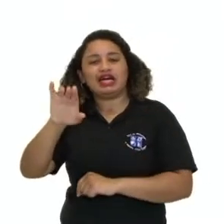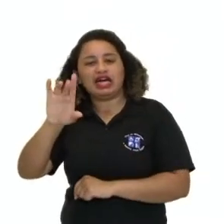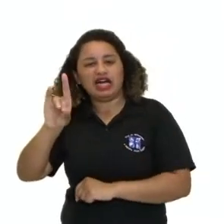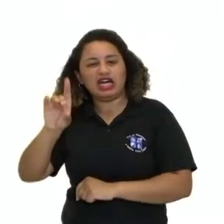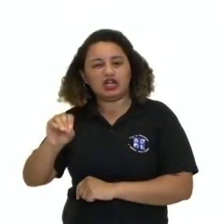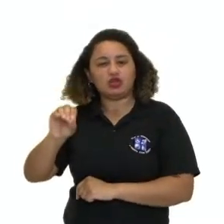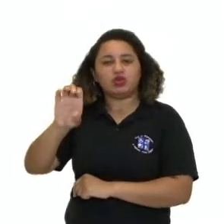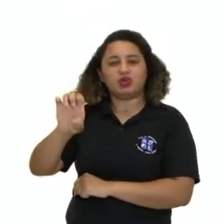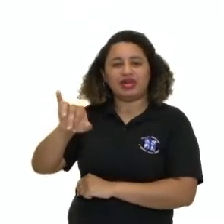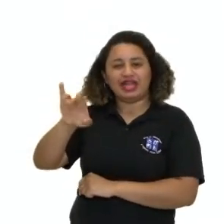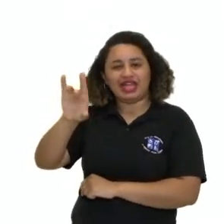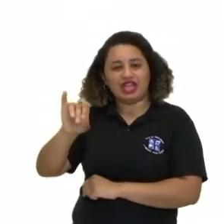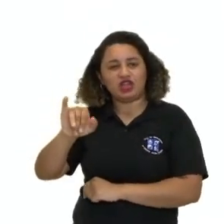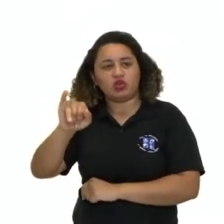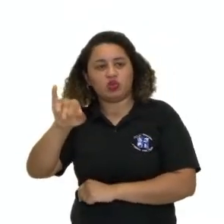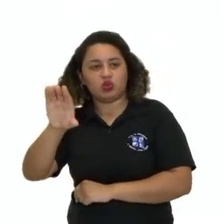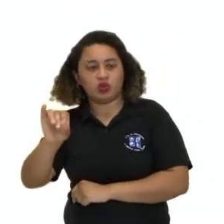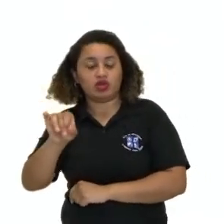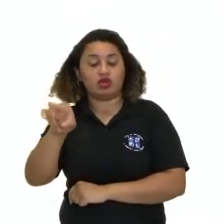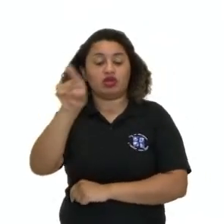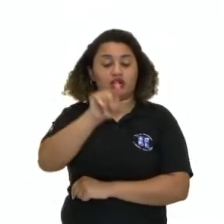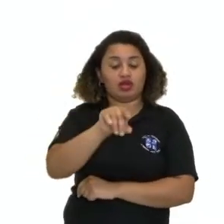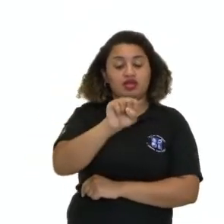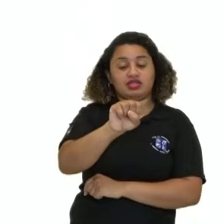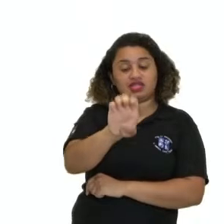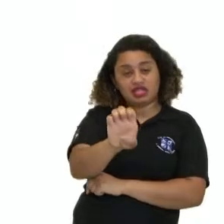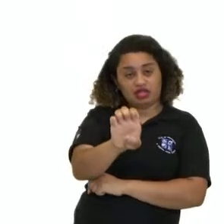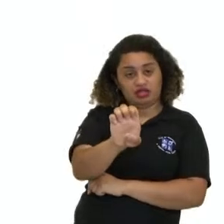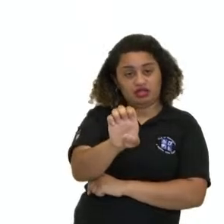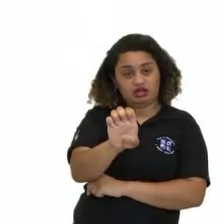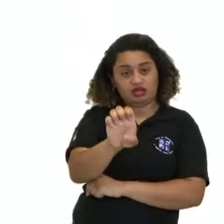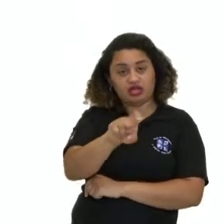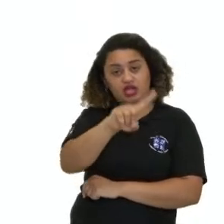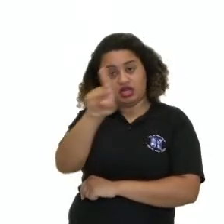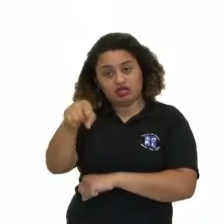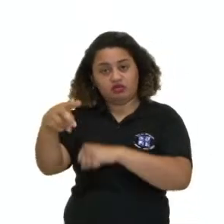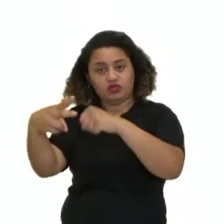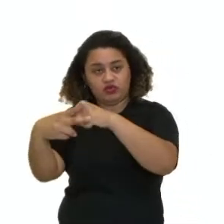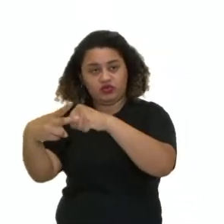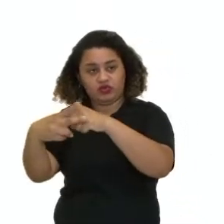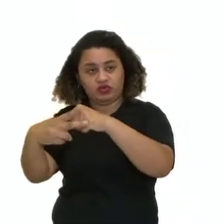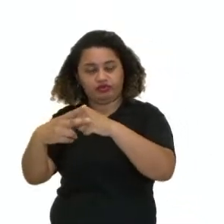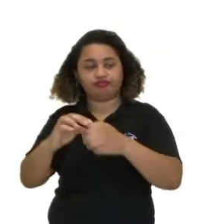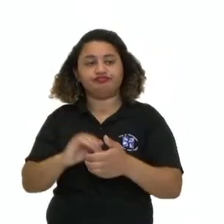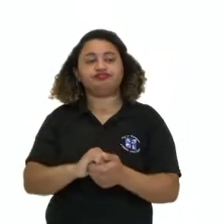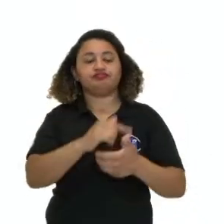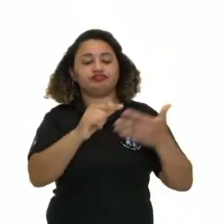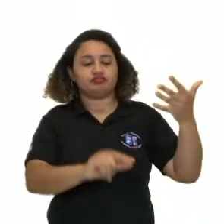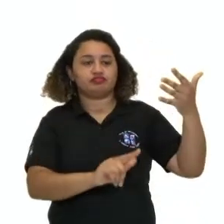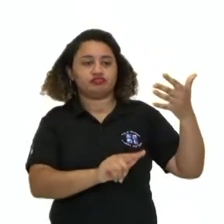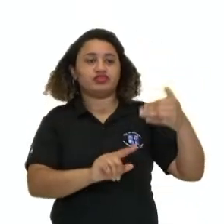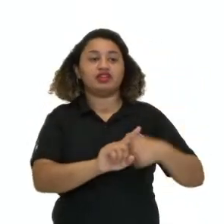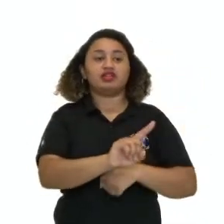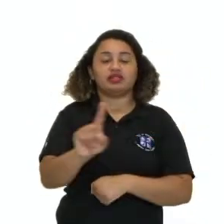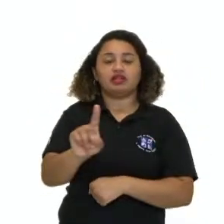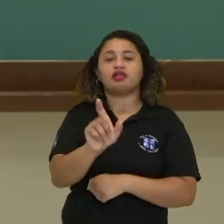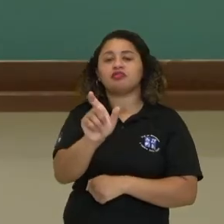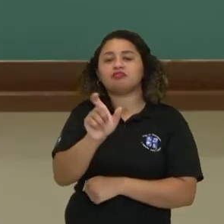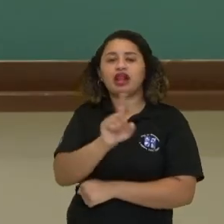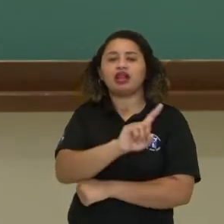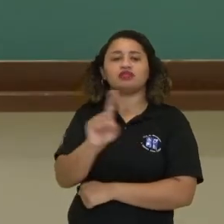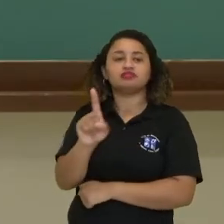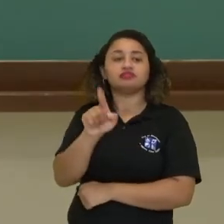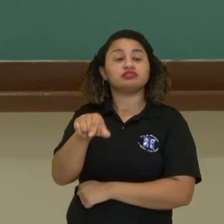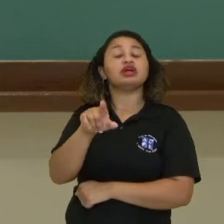caso, eu tenho o se ali antes do verbo, em se tratando de escrita. Negação, palavra negativa